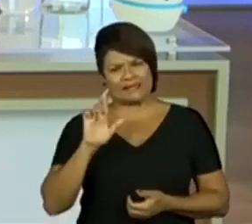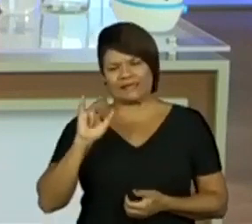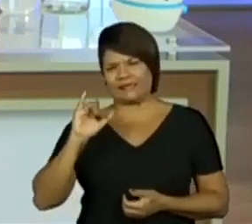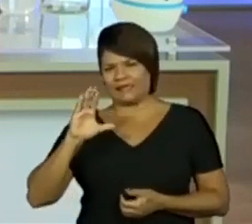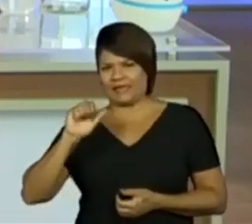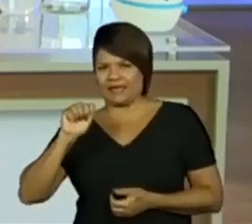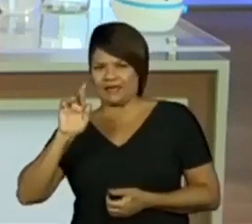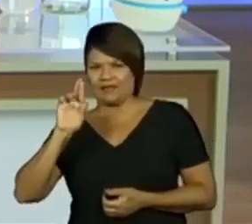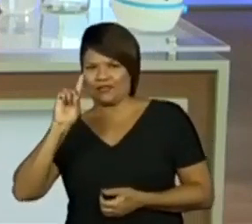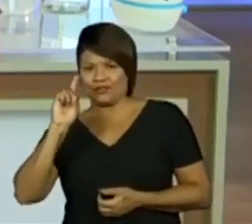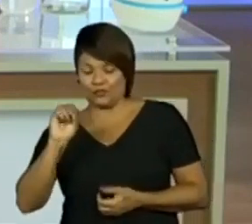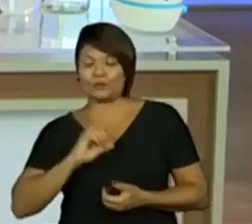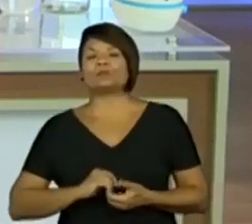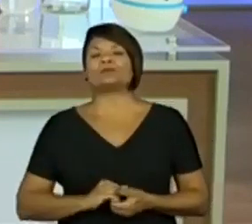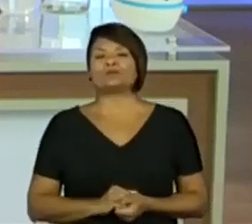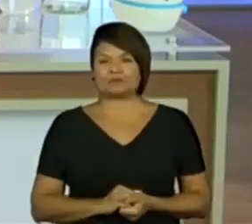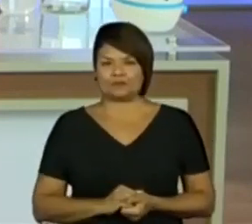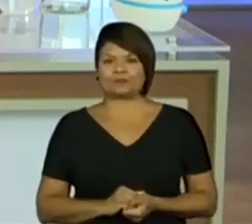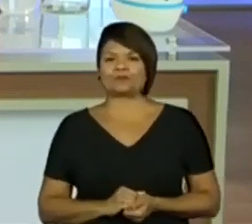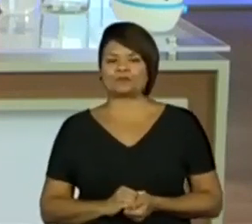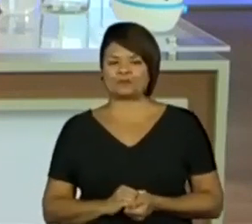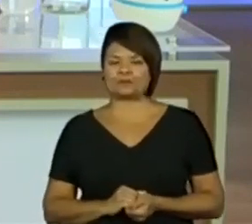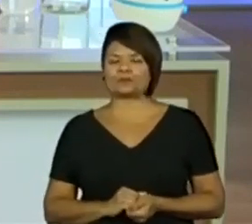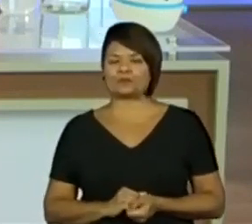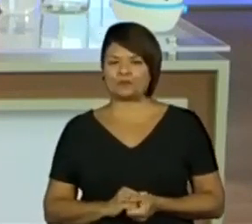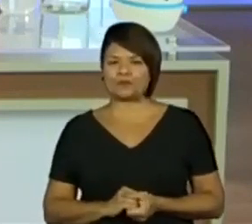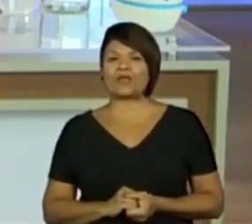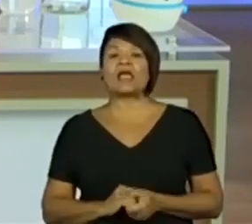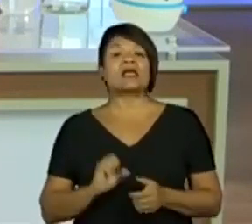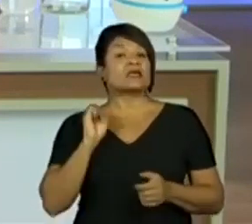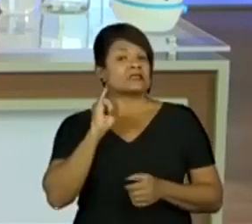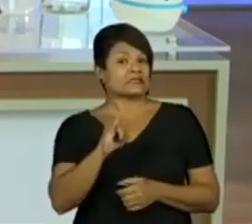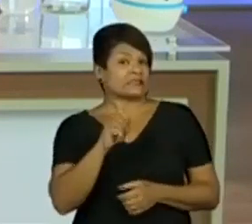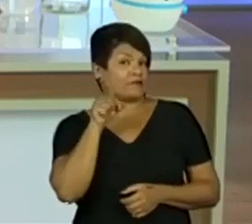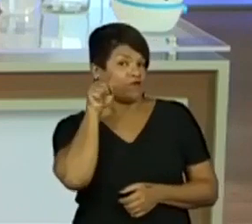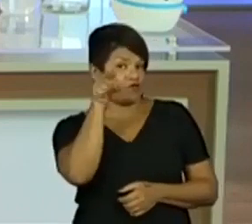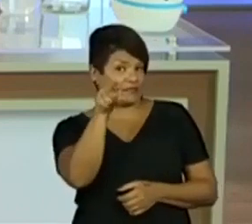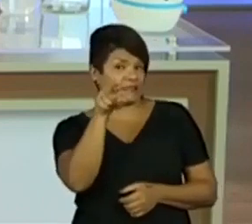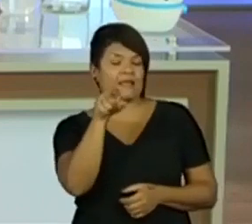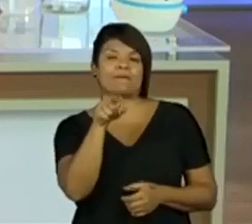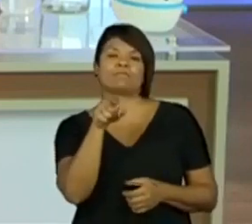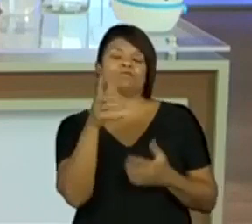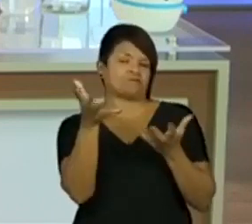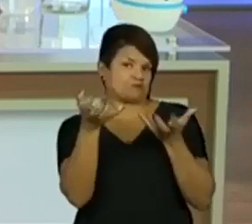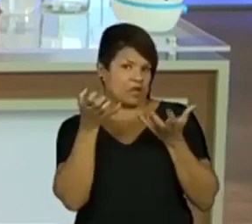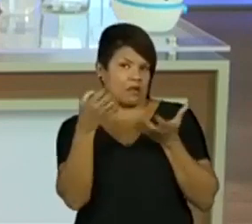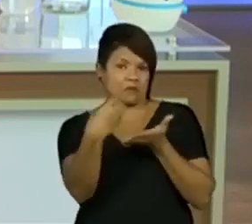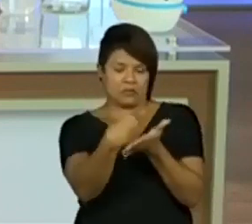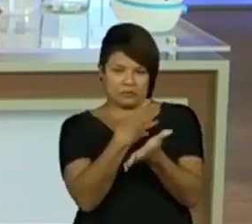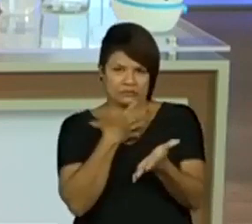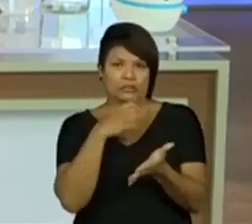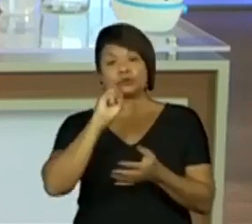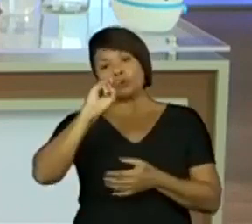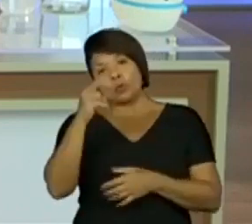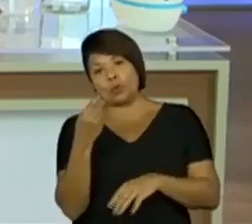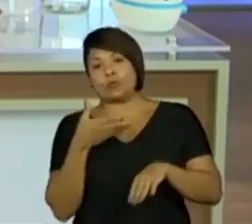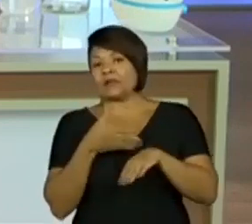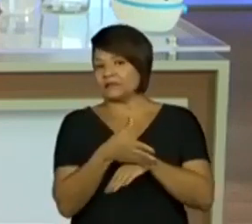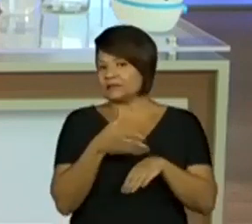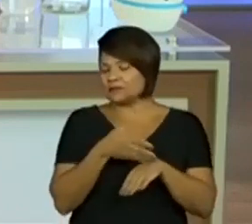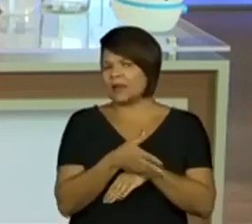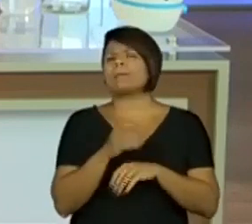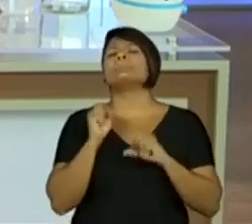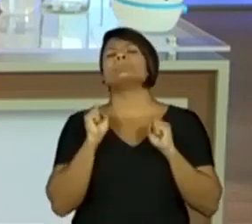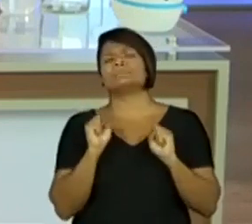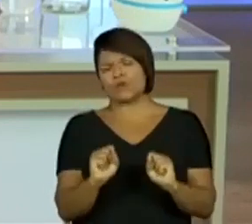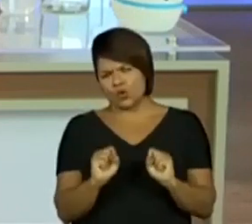observação. Então, se você que está aí quer mandar mensagem, participar, pode contribuir, que nós temos alguns